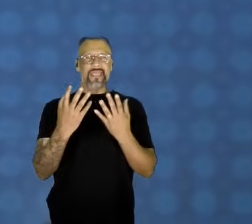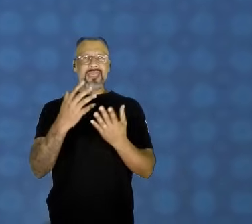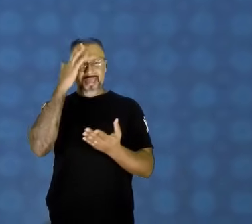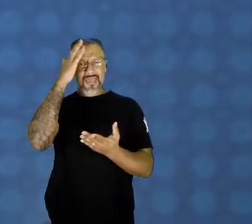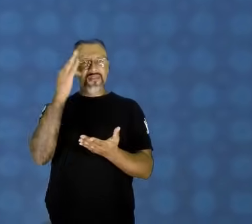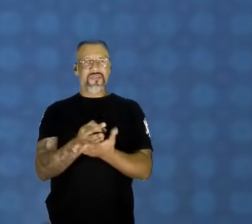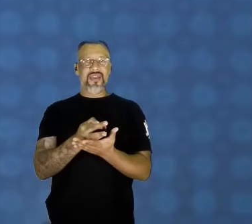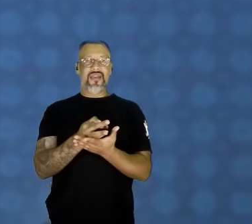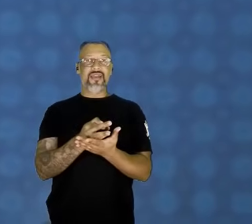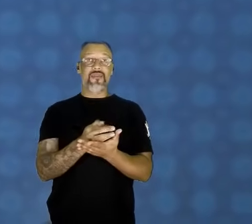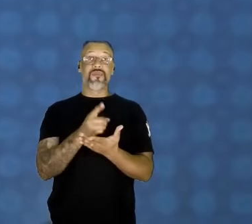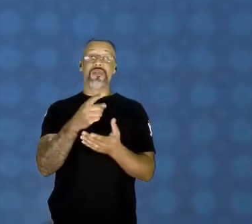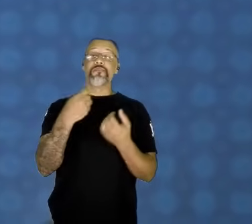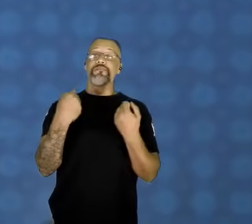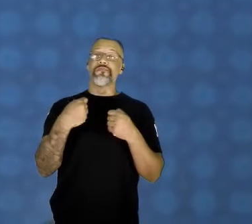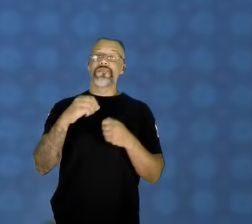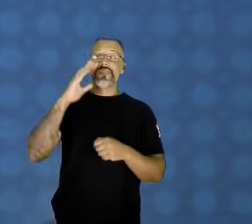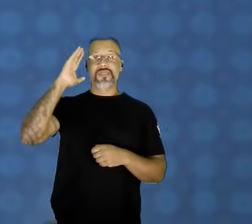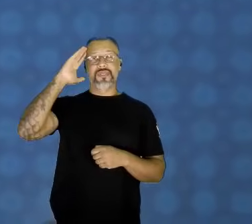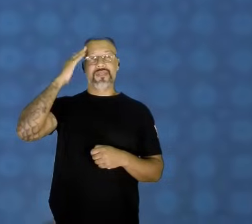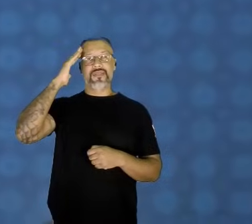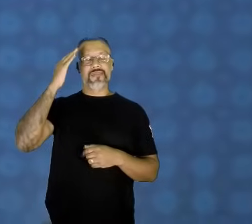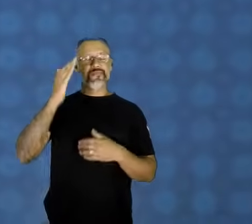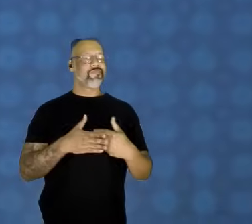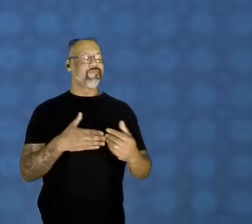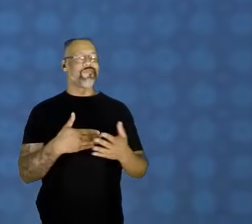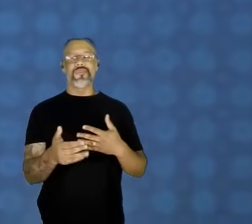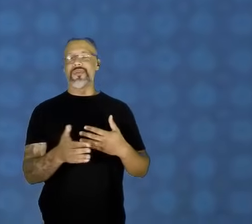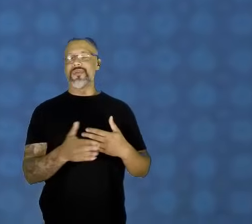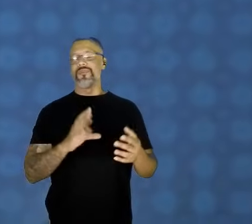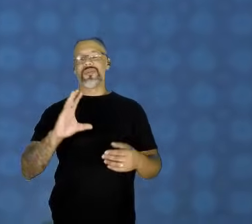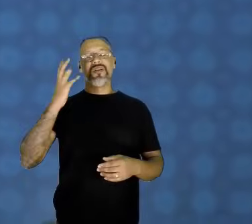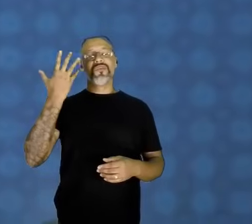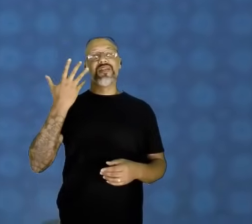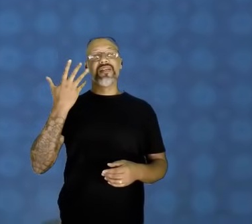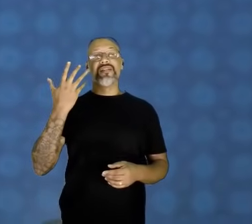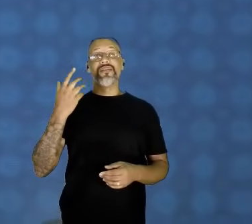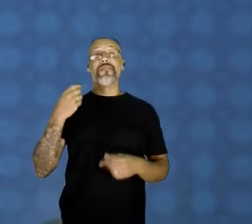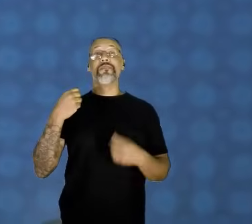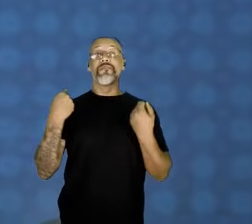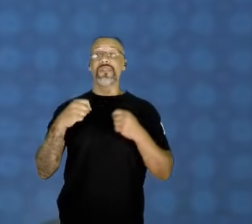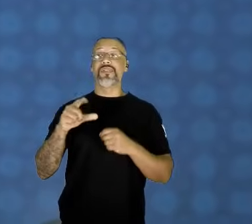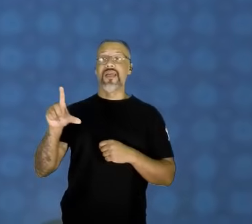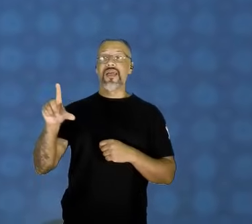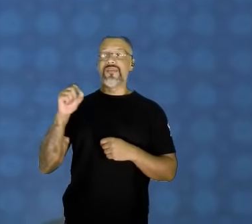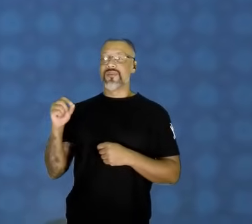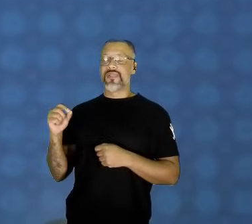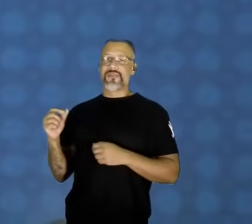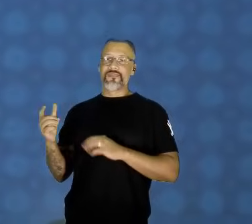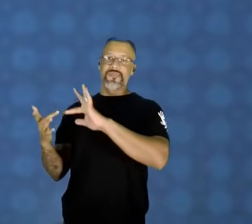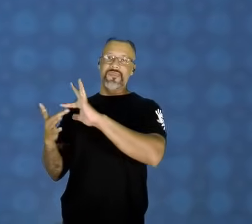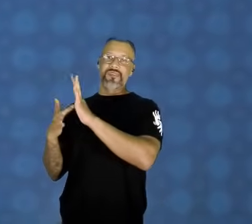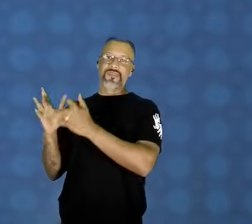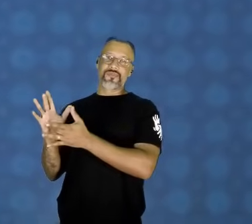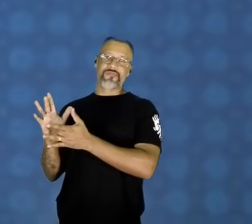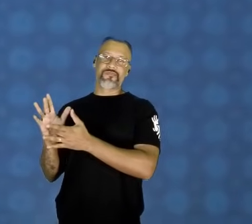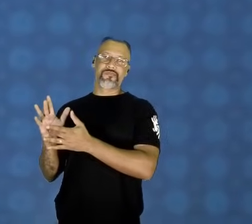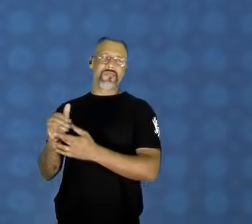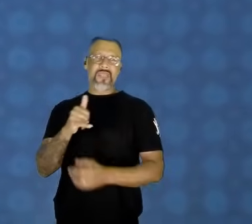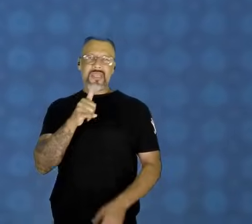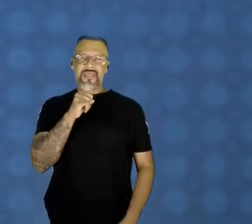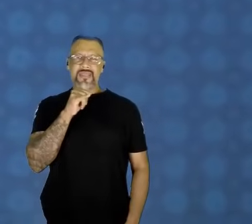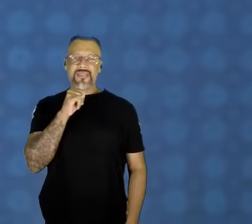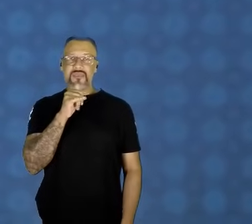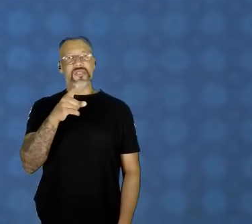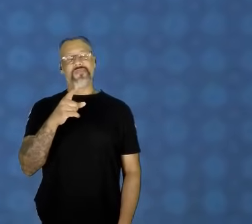seja qual for o horrível que chegue para você, Jesus é a única opção. Você não pode faltar no culto porque tem um problema. É aí que